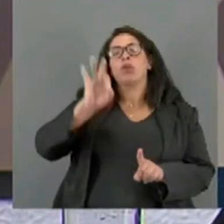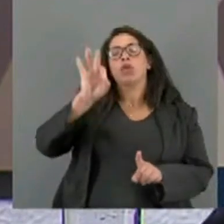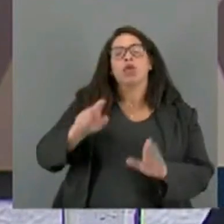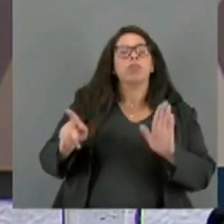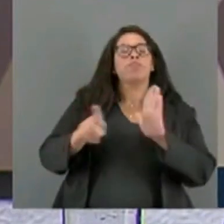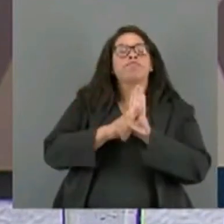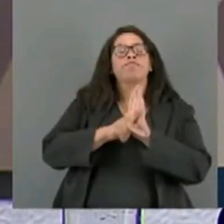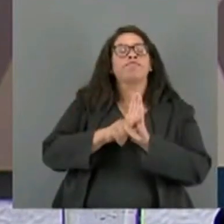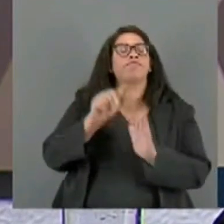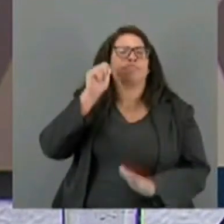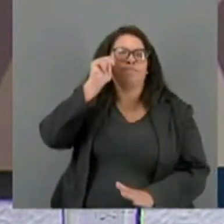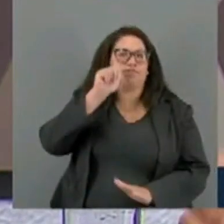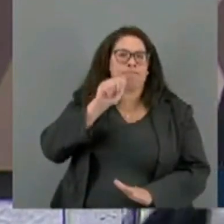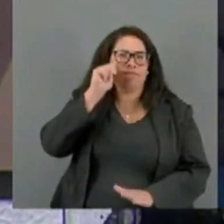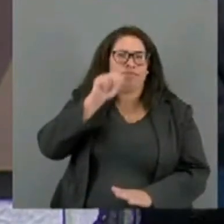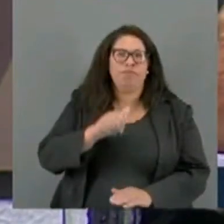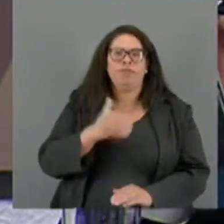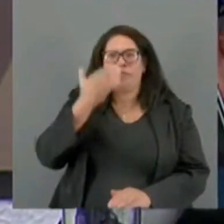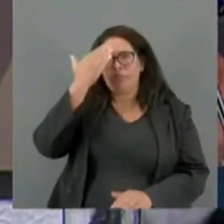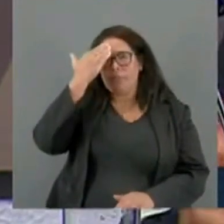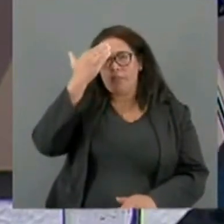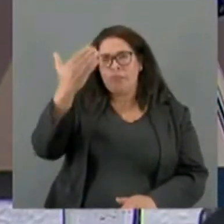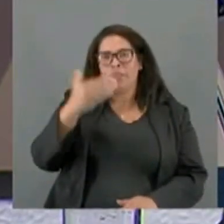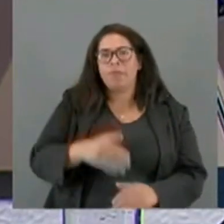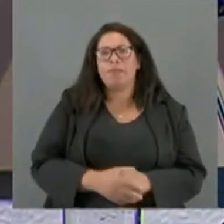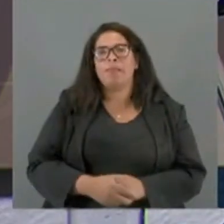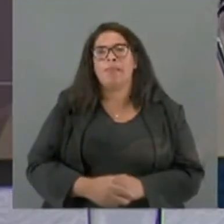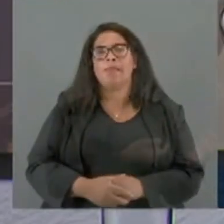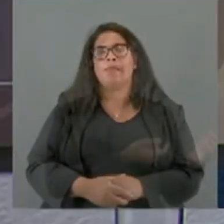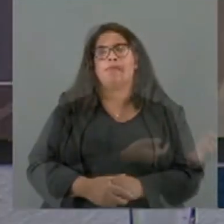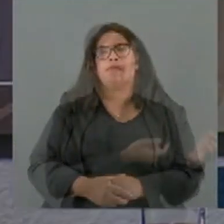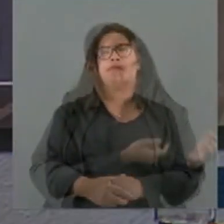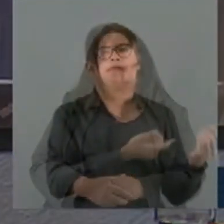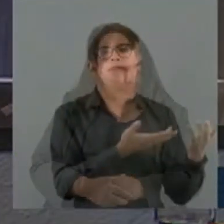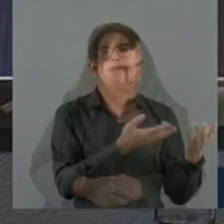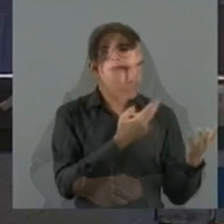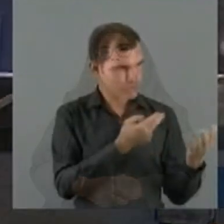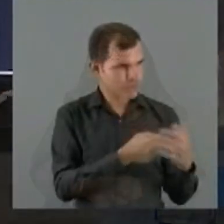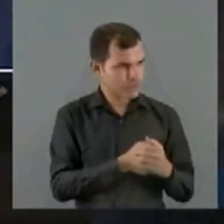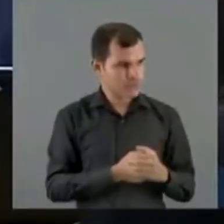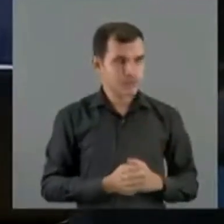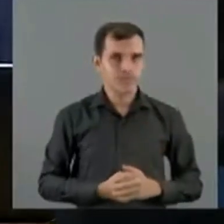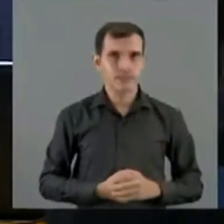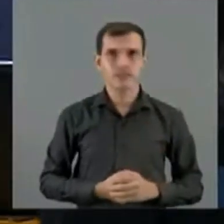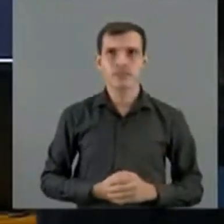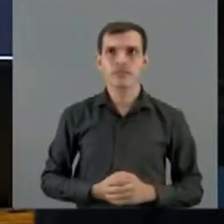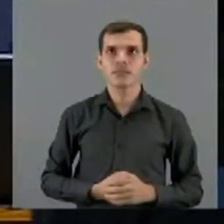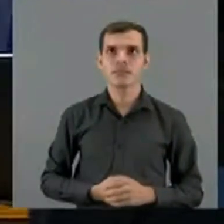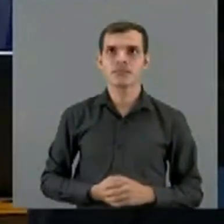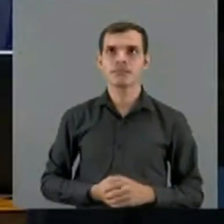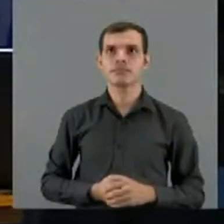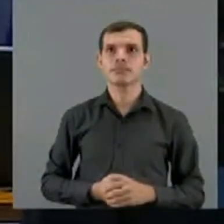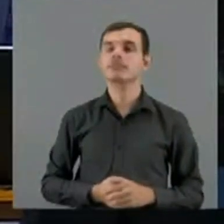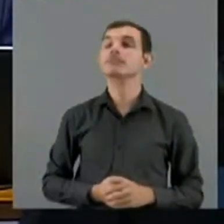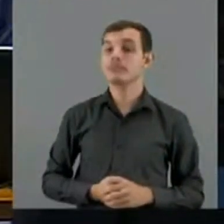pela pergunta. Muito obrigado, senhor presidente. Desembargador Afrânio. Em primeiro lugar, eu quero